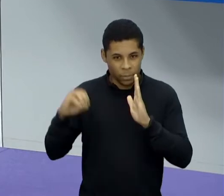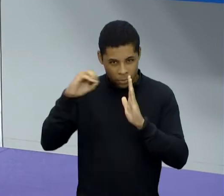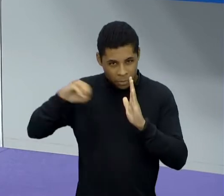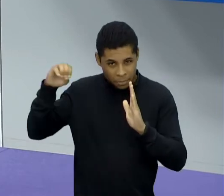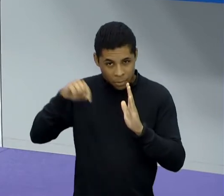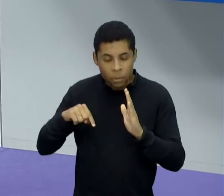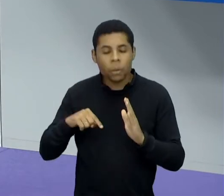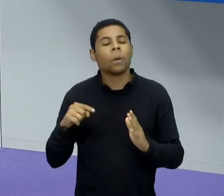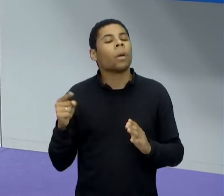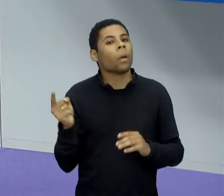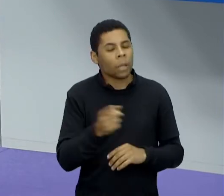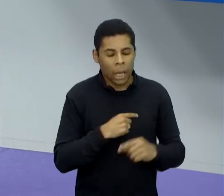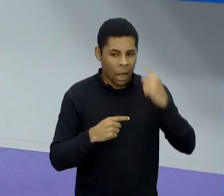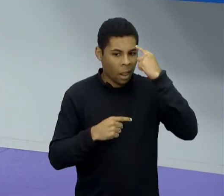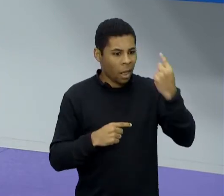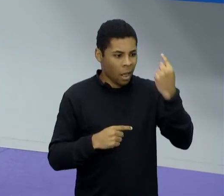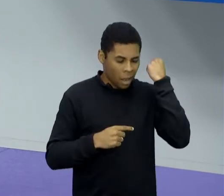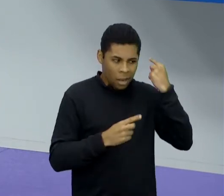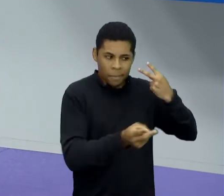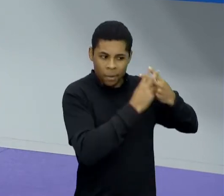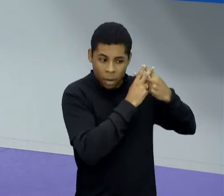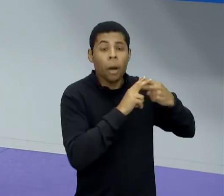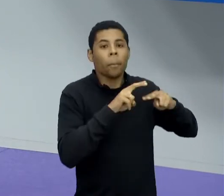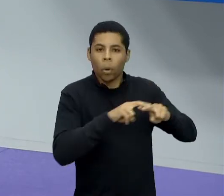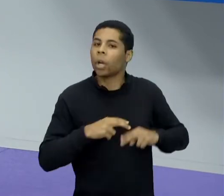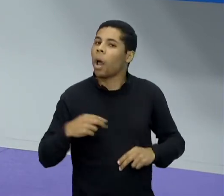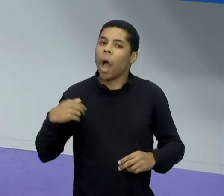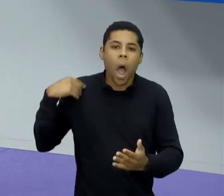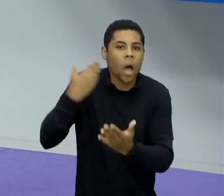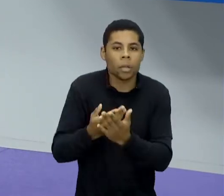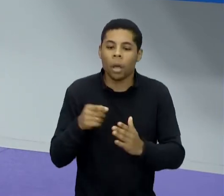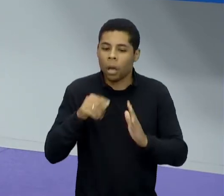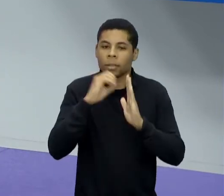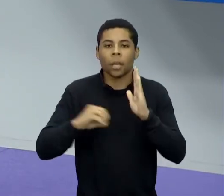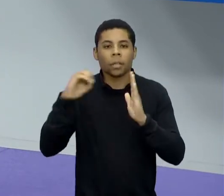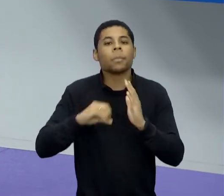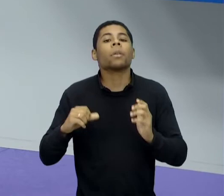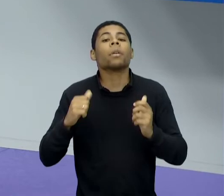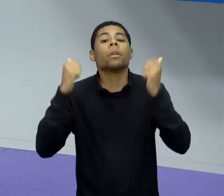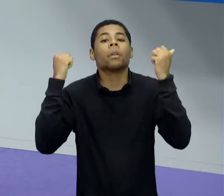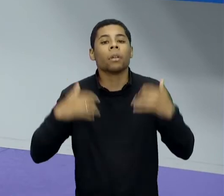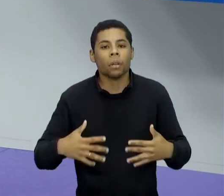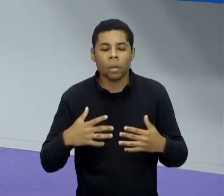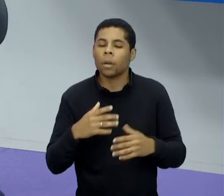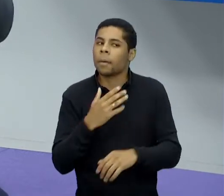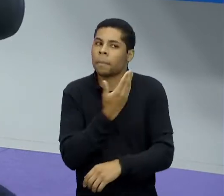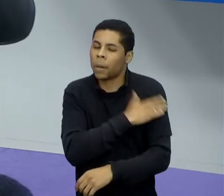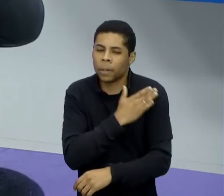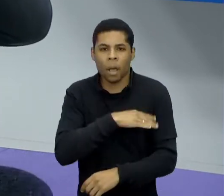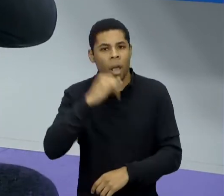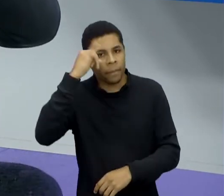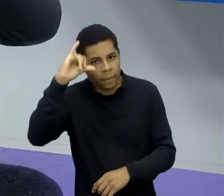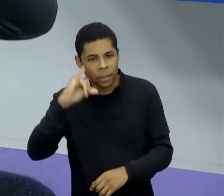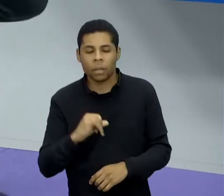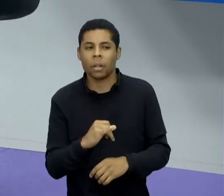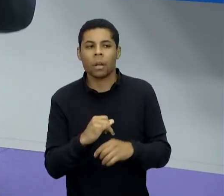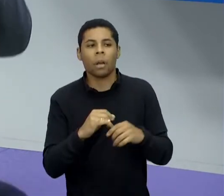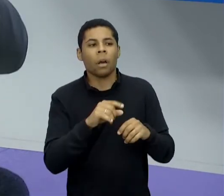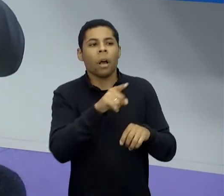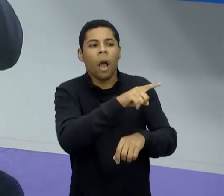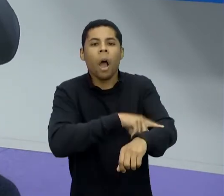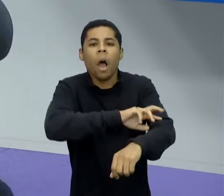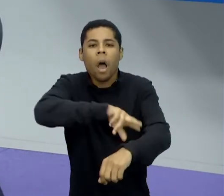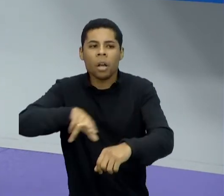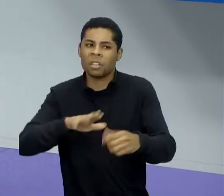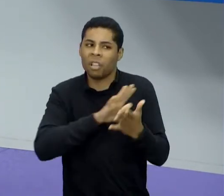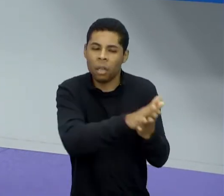contra o racismo, contra o preconceito, só que a gente não pode esquecer que a gente tem que ir bem